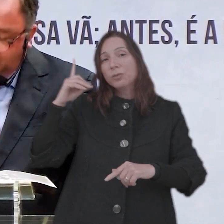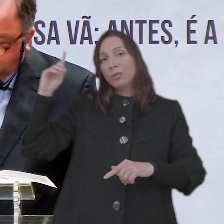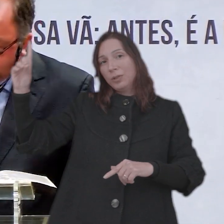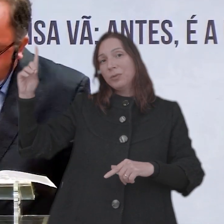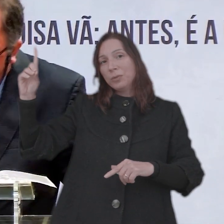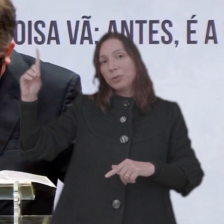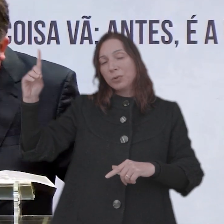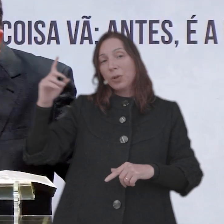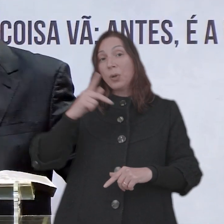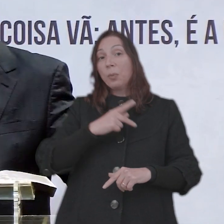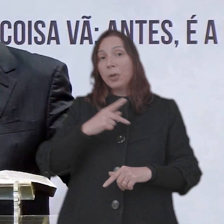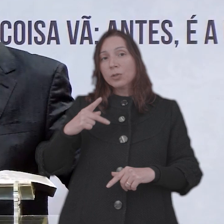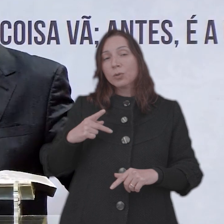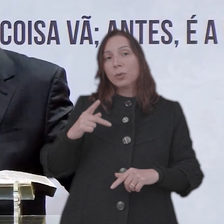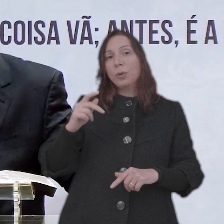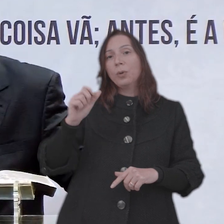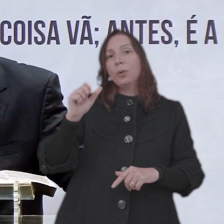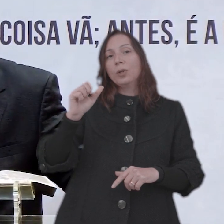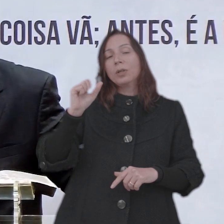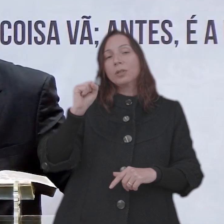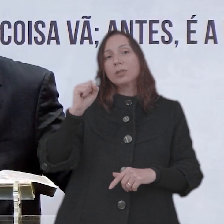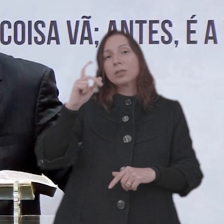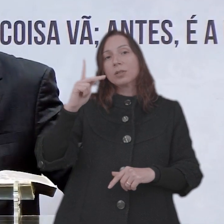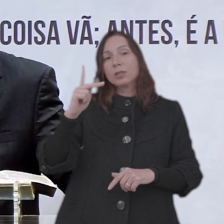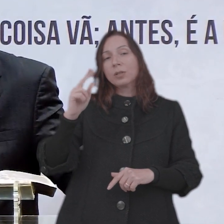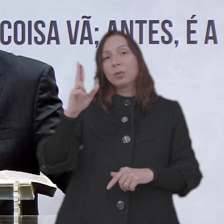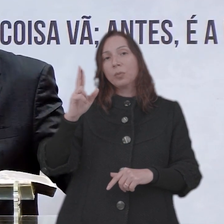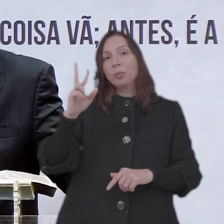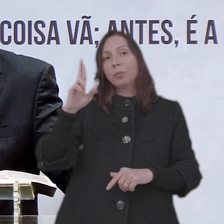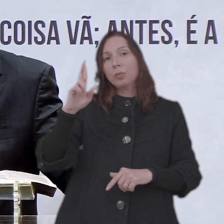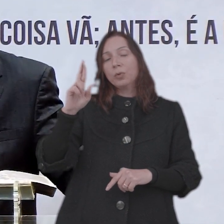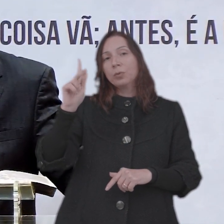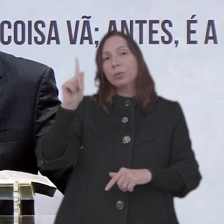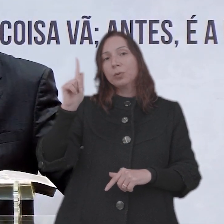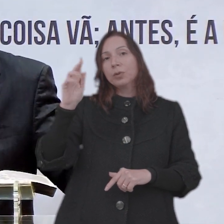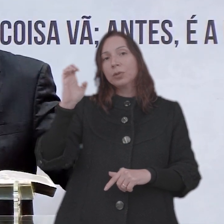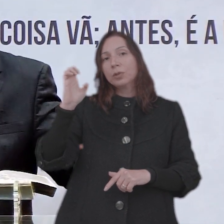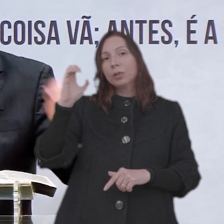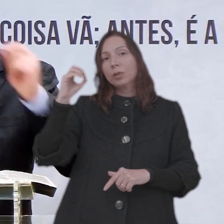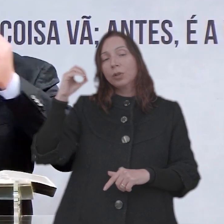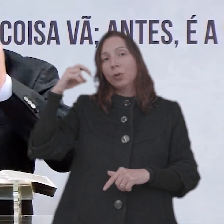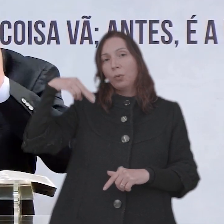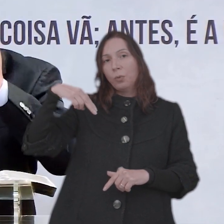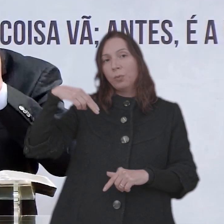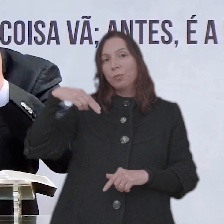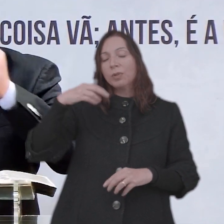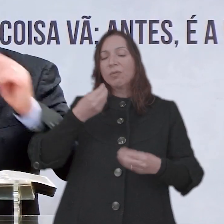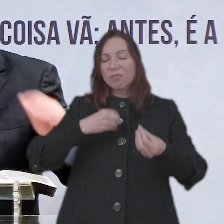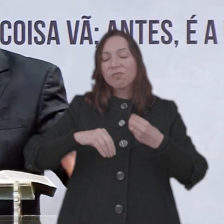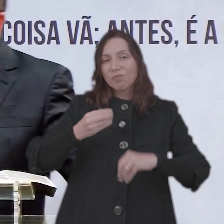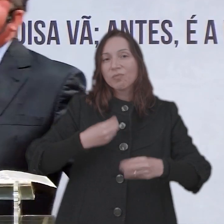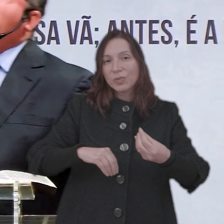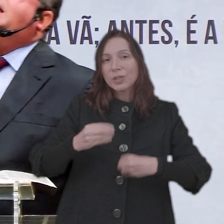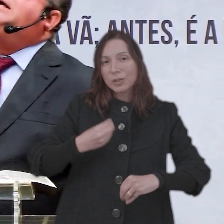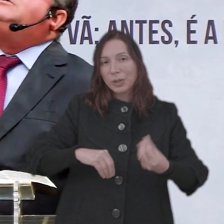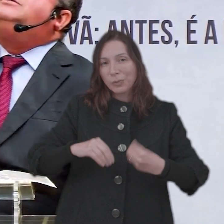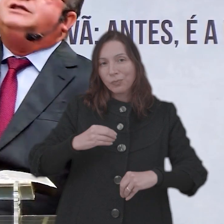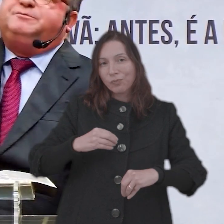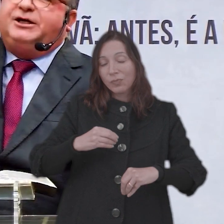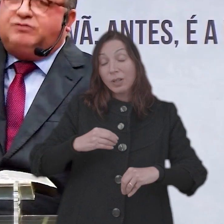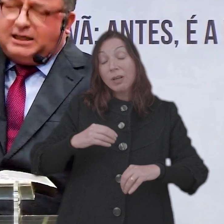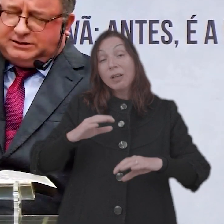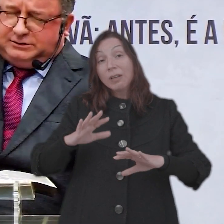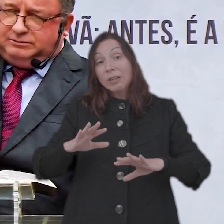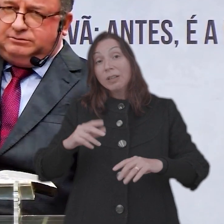Charles Spurgeon, ele diz, e ele sofria de depressão, ele diz que quando ele vivia